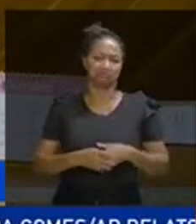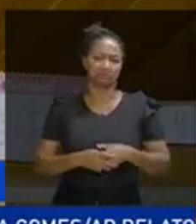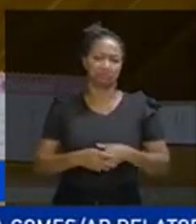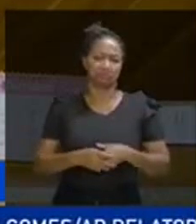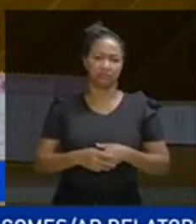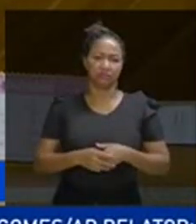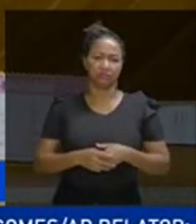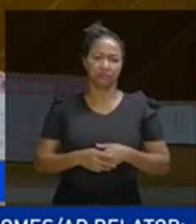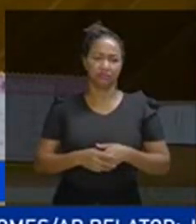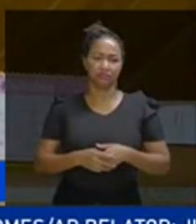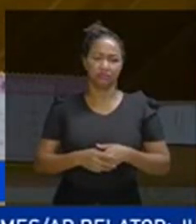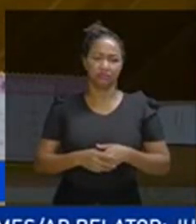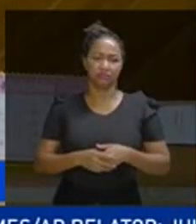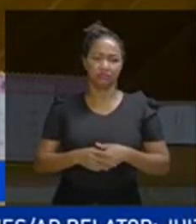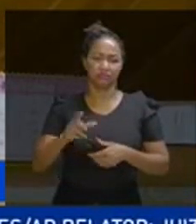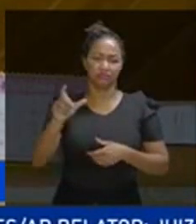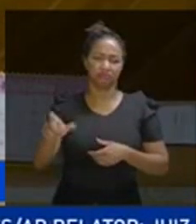pelo